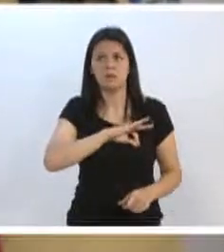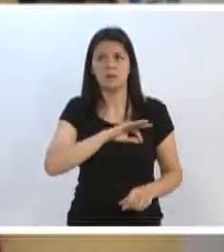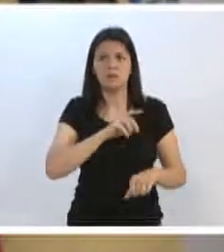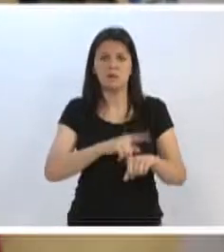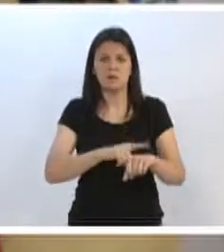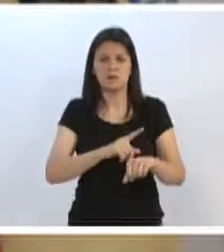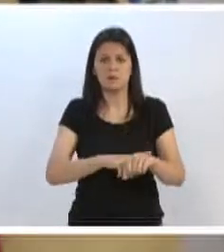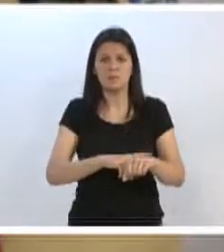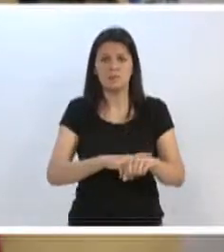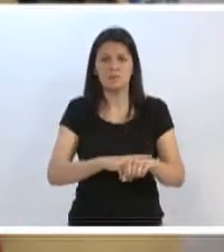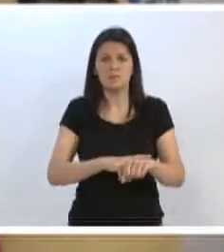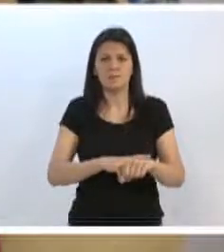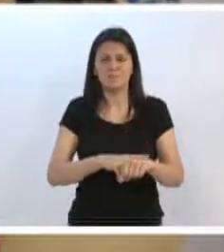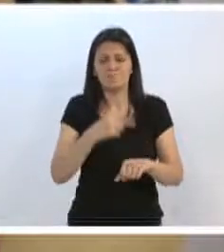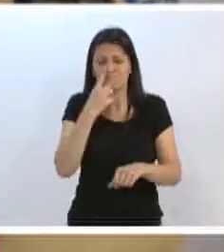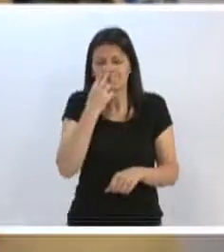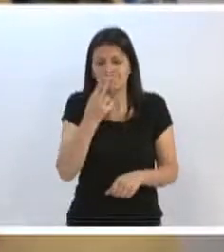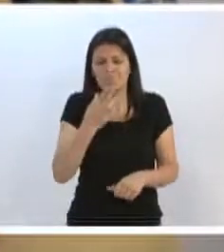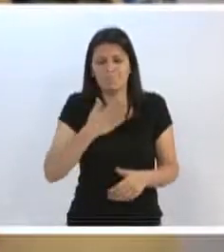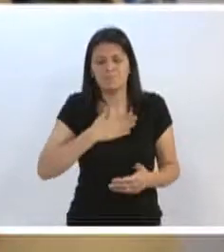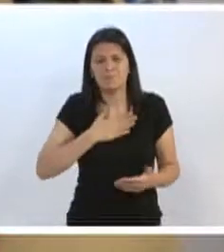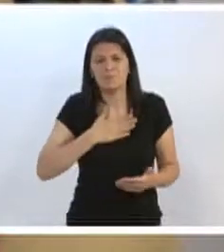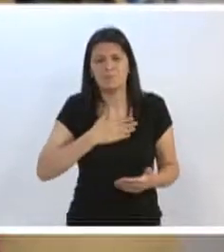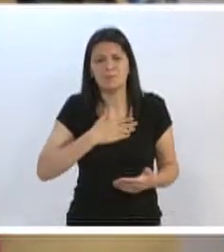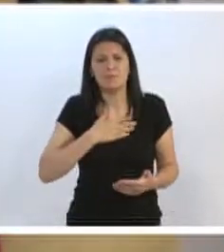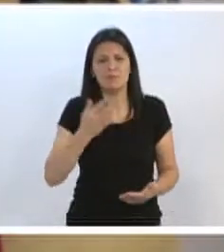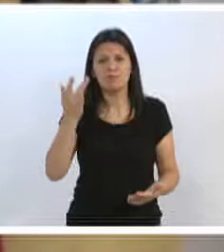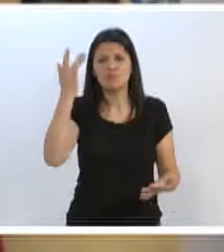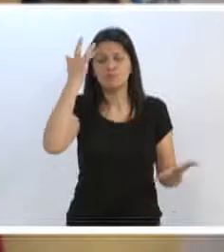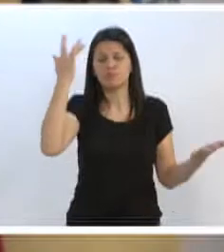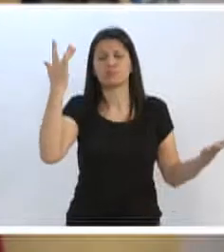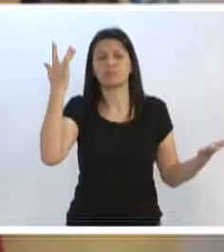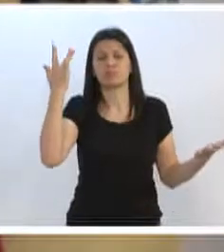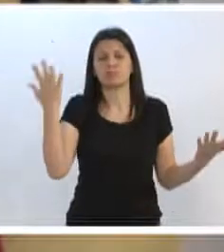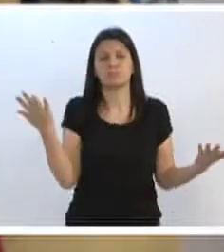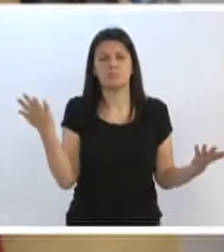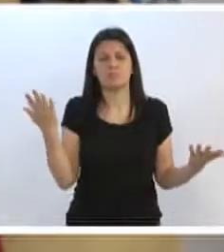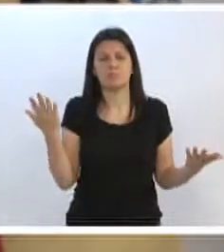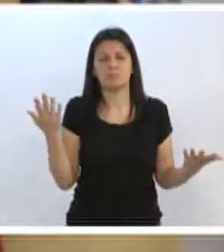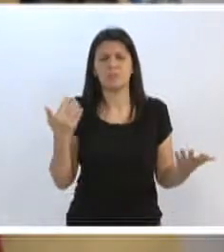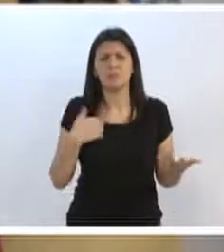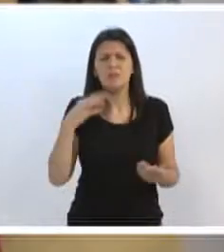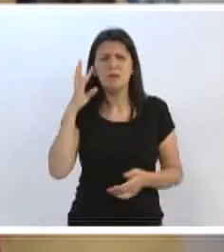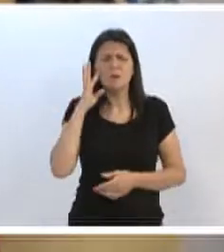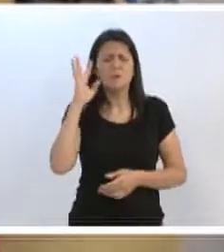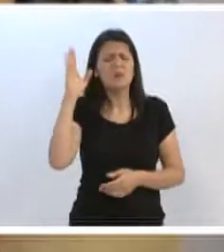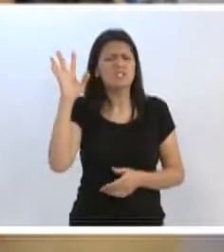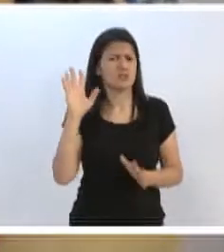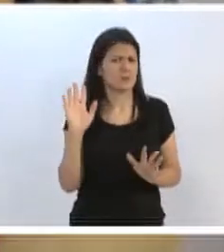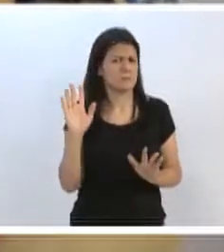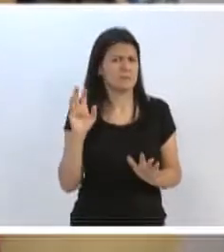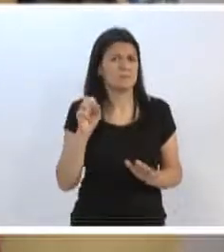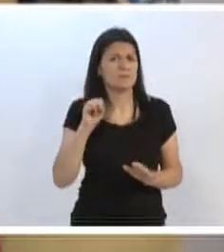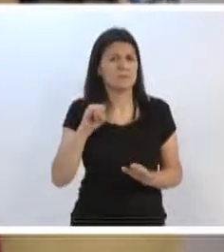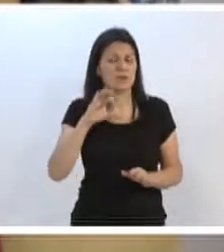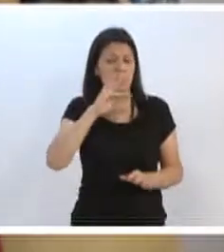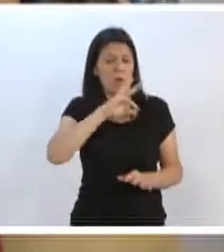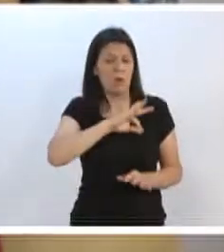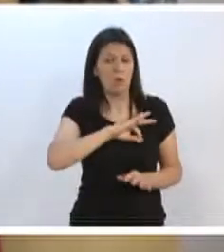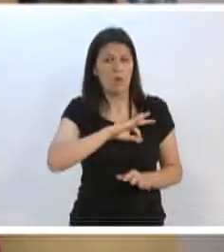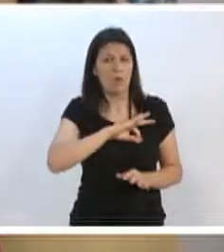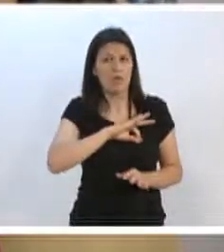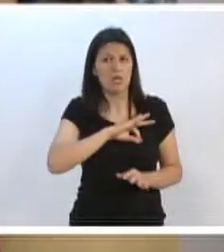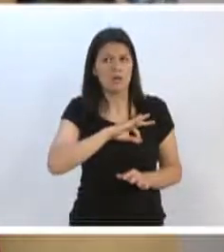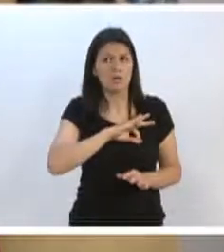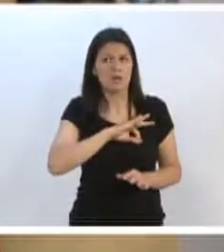vivendo, me parece aqui um absurdo. E eu faço o seguinte questionamento: imagina se o aumento viesse, na verdade,